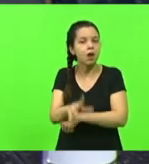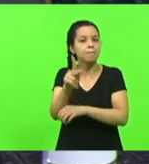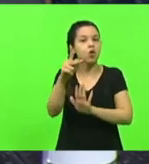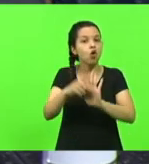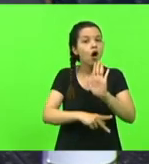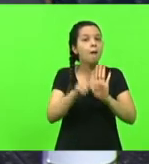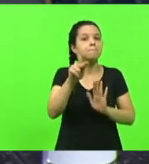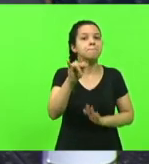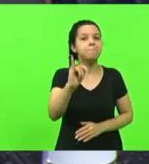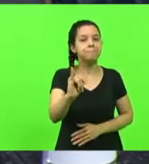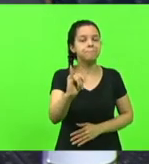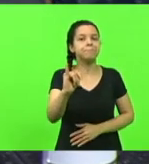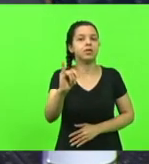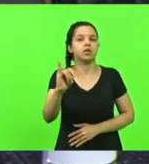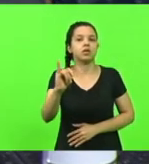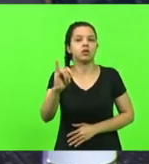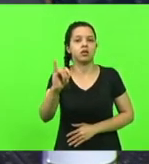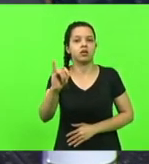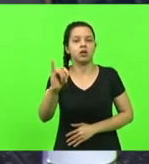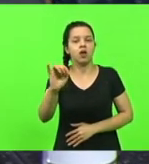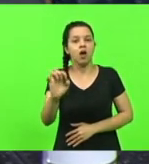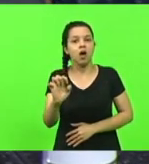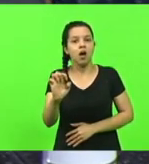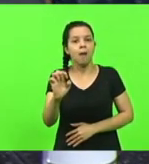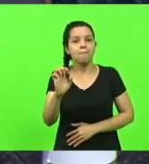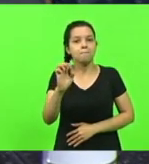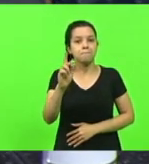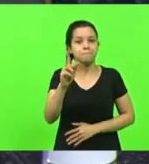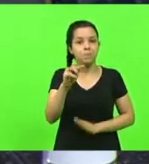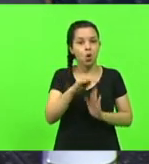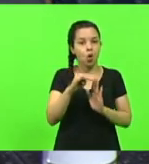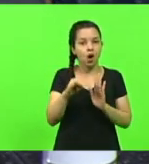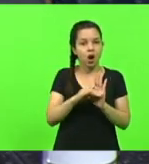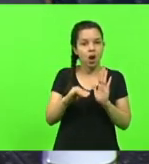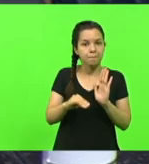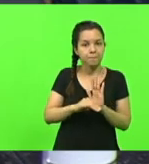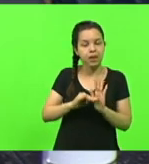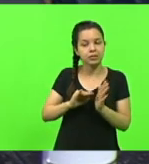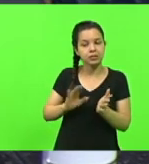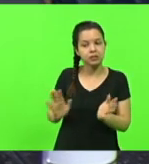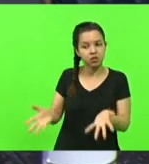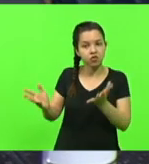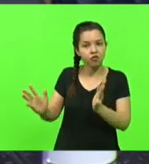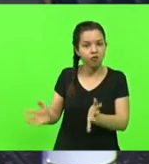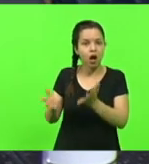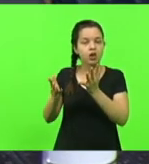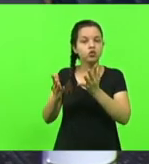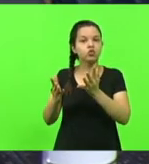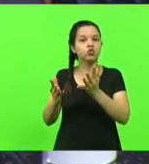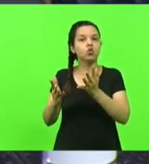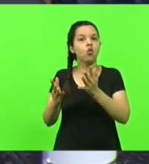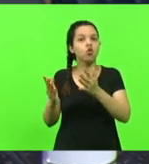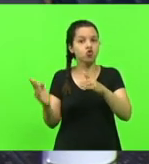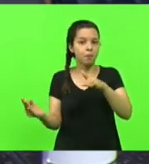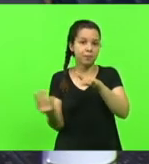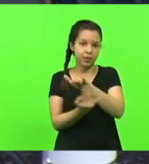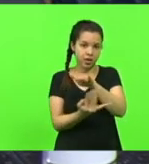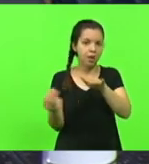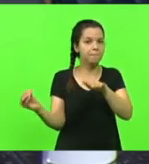Programa Incentivado de Migração, para poder, ele, se quiser, ter uma